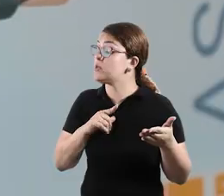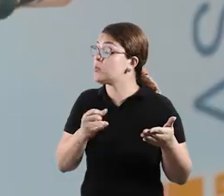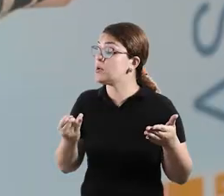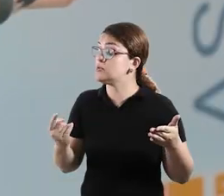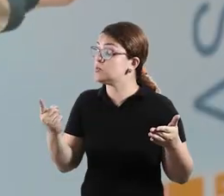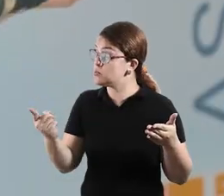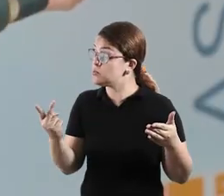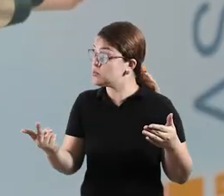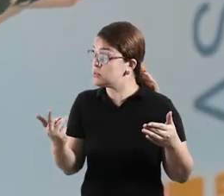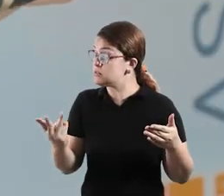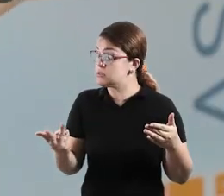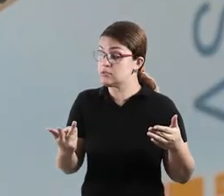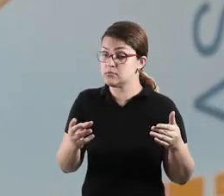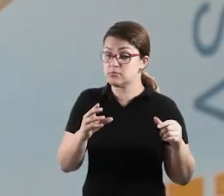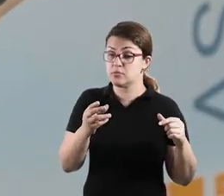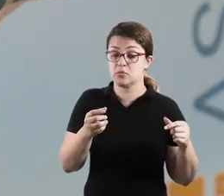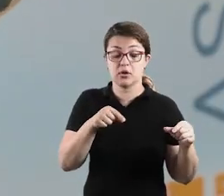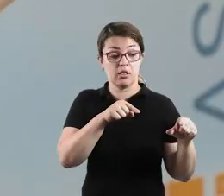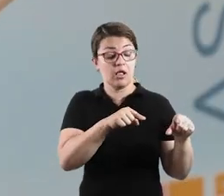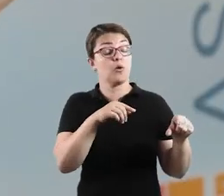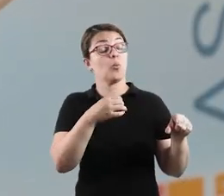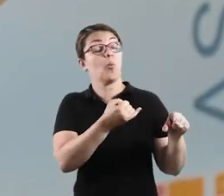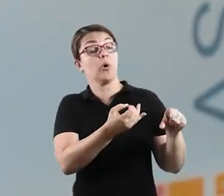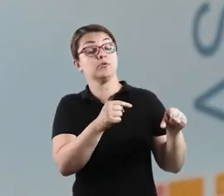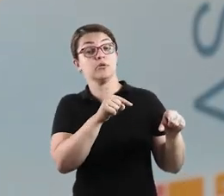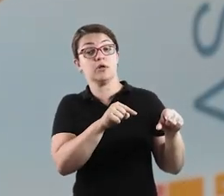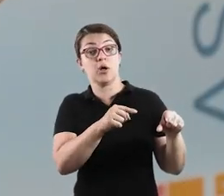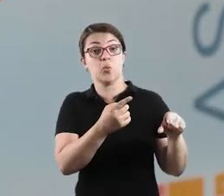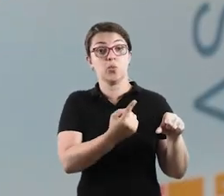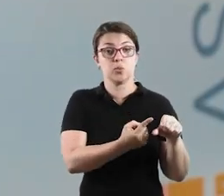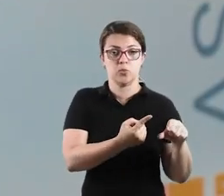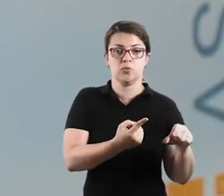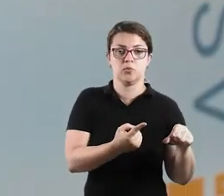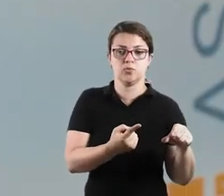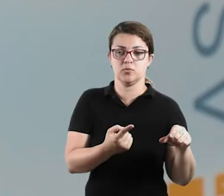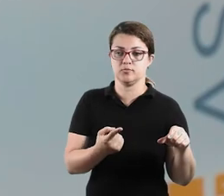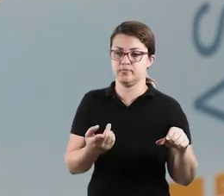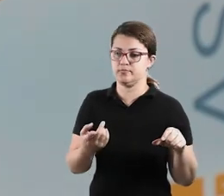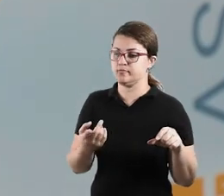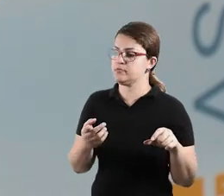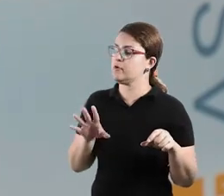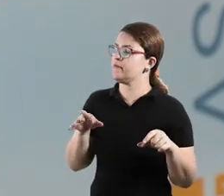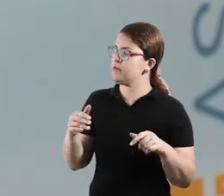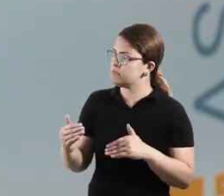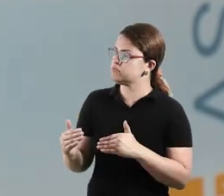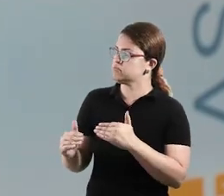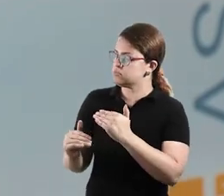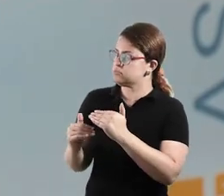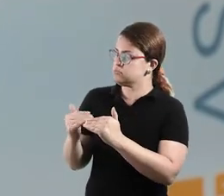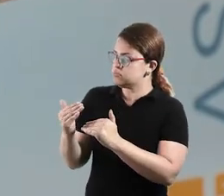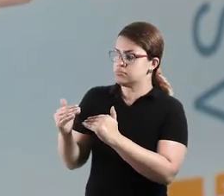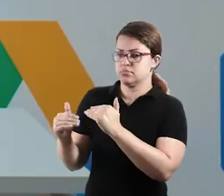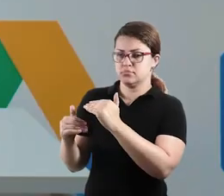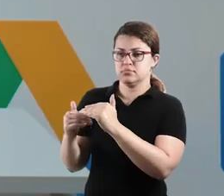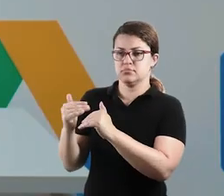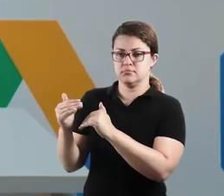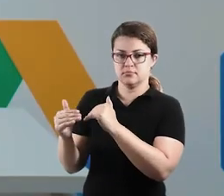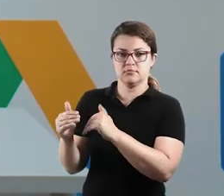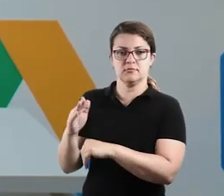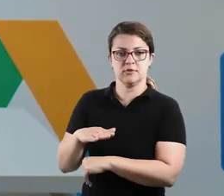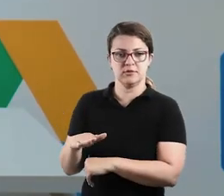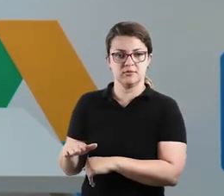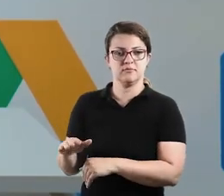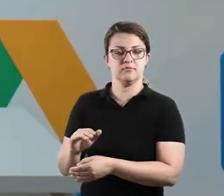tem? 1, 2, 3, quantos ficaram daquele lado? 1. Então vai sistematizando devagar com a criança, ele